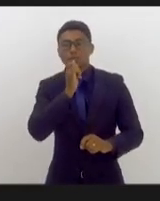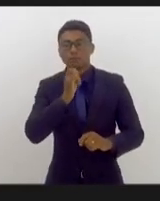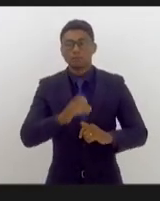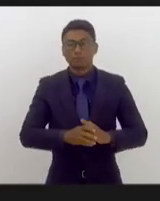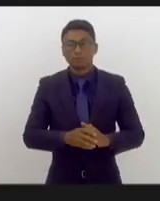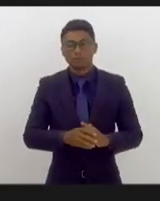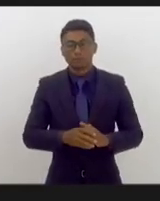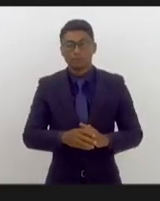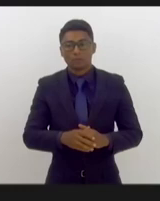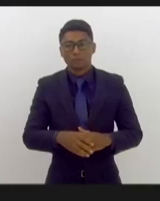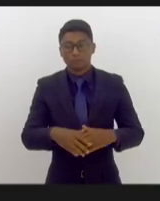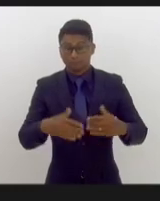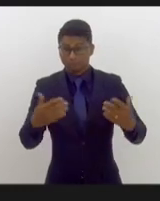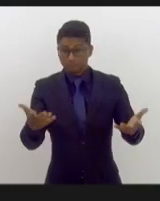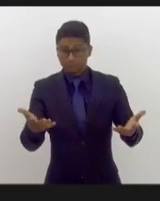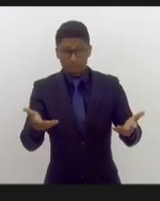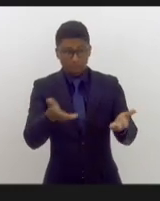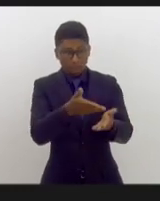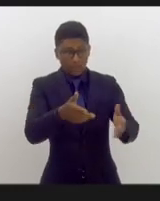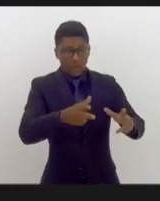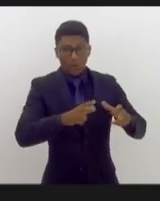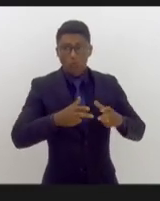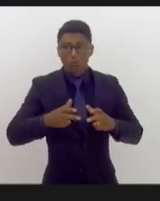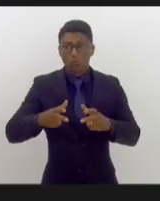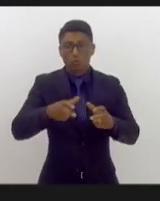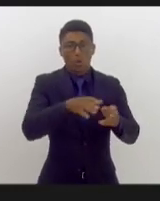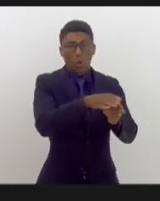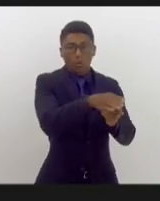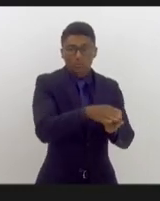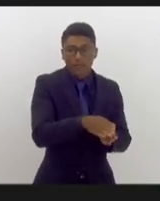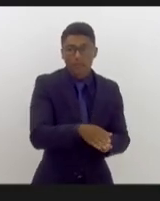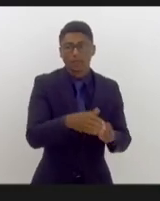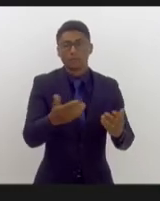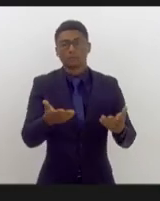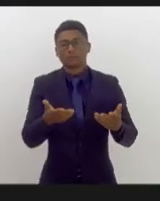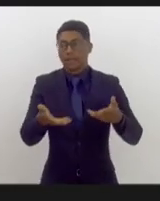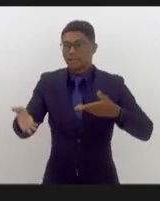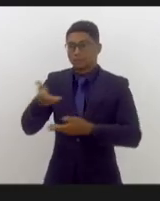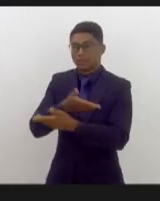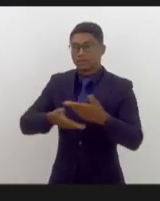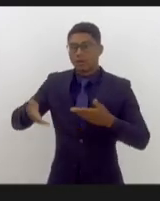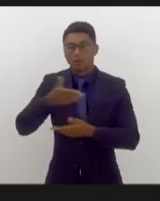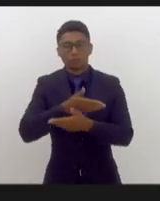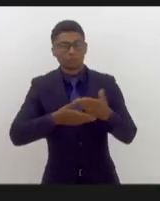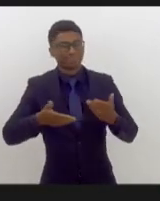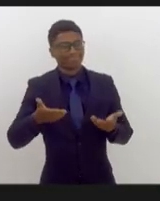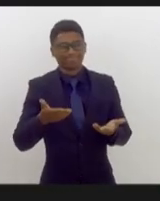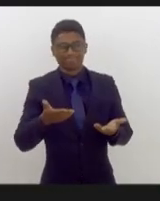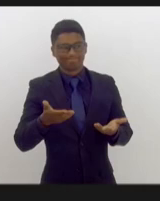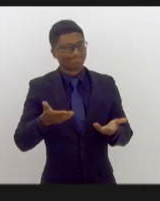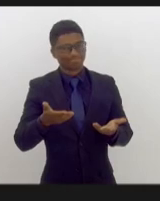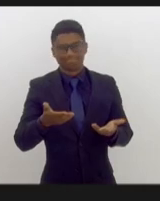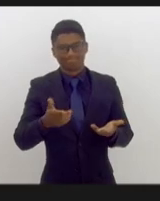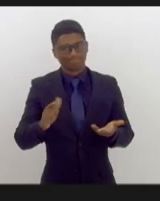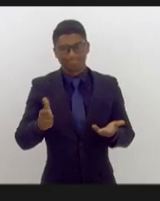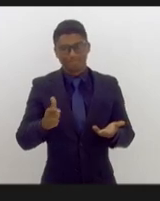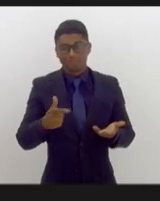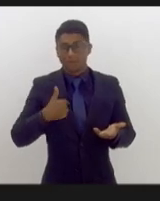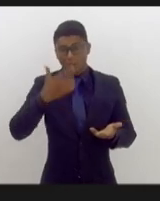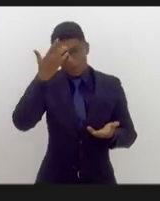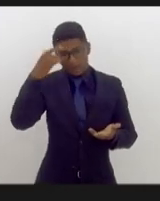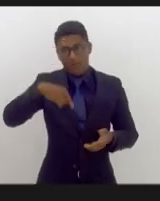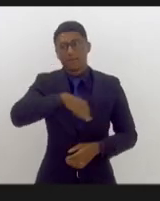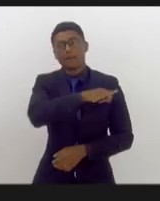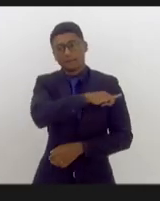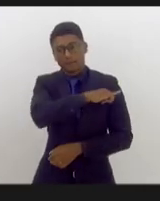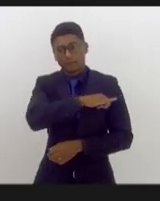forma atinge os conselhos municipais e faz essa articulação não ter uma cadeira, é um grande desperdício para o nosso Estado, né?